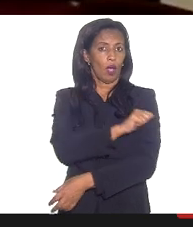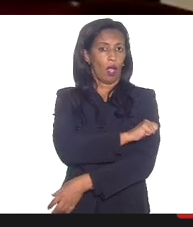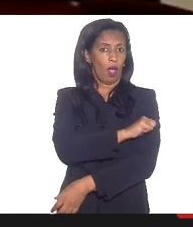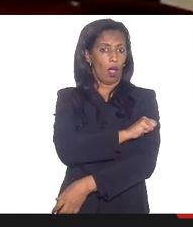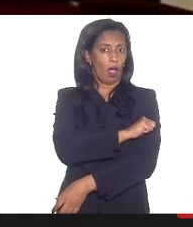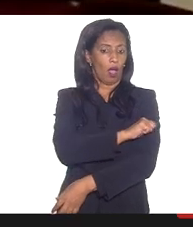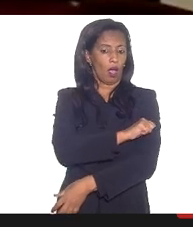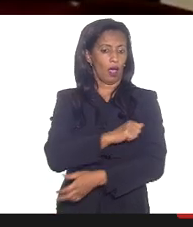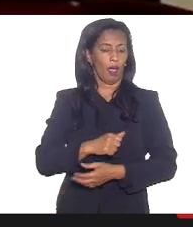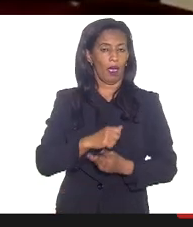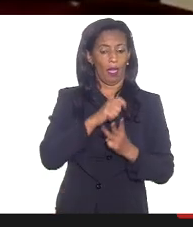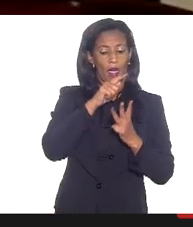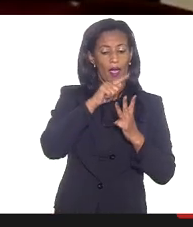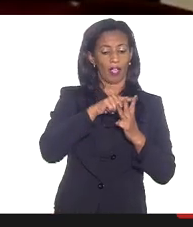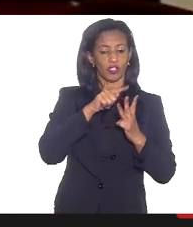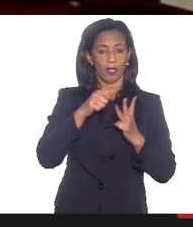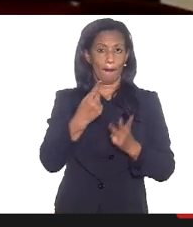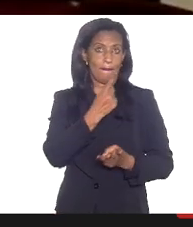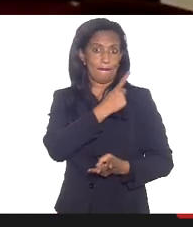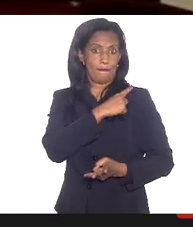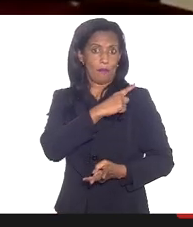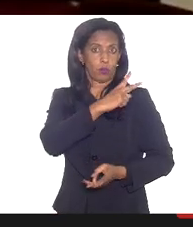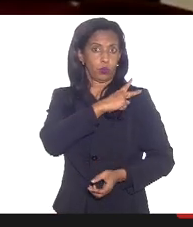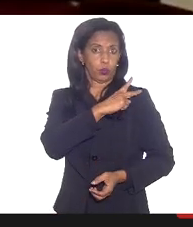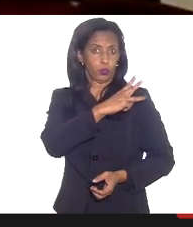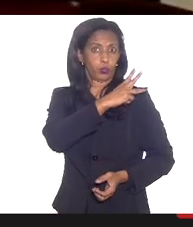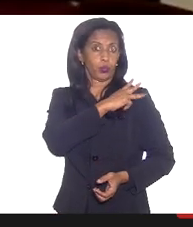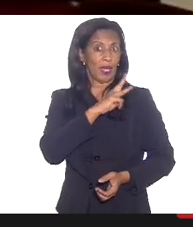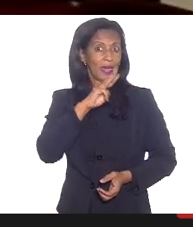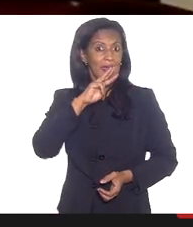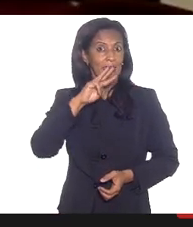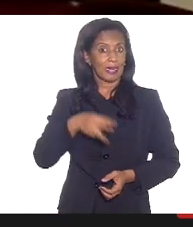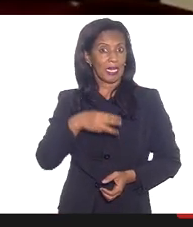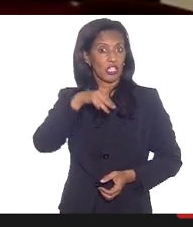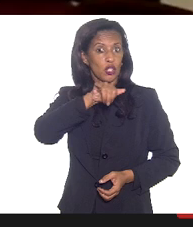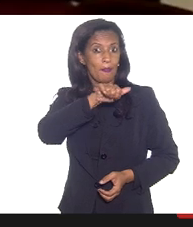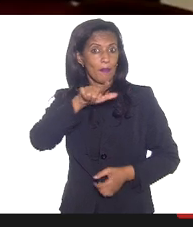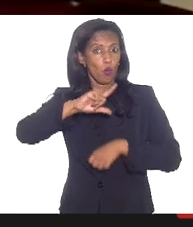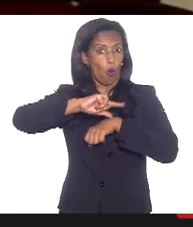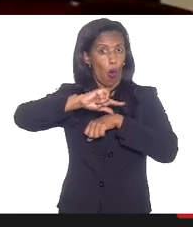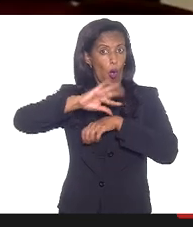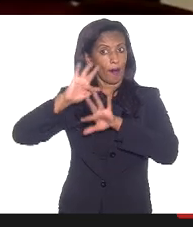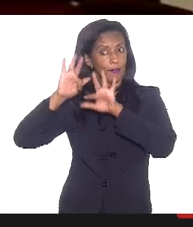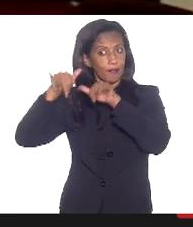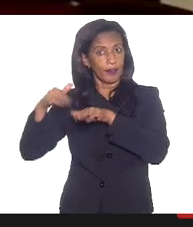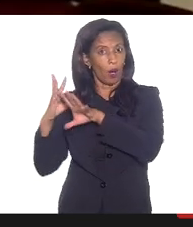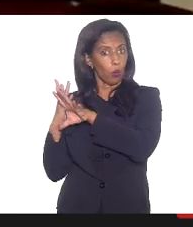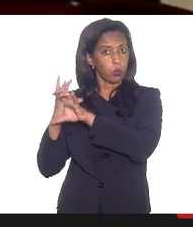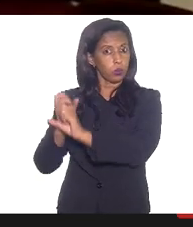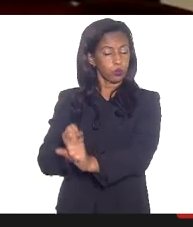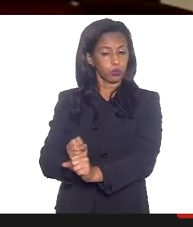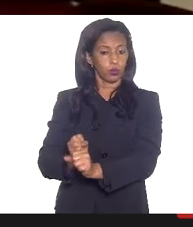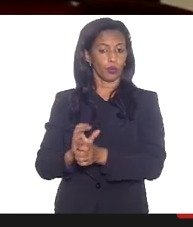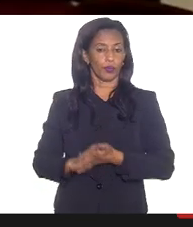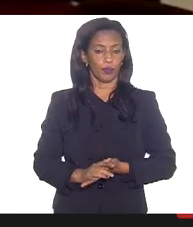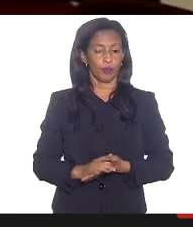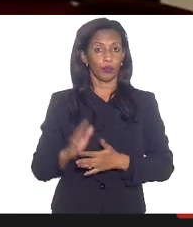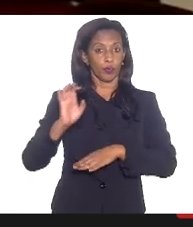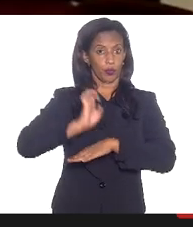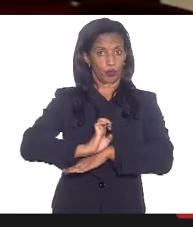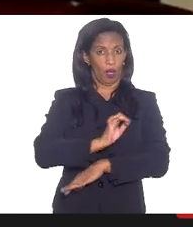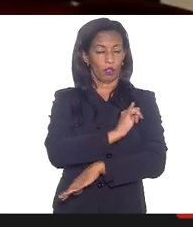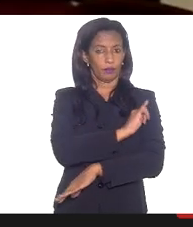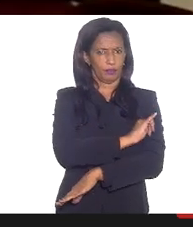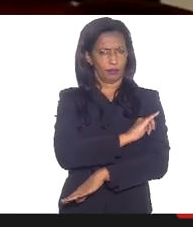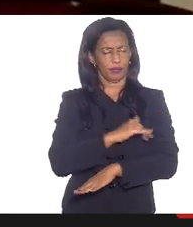as 3 séries do ensino médio, totalizando 3.000 horas ao final do ensino médio. O Estado do Rio de Janeiro,